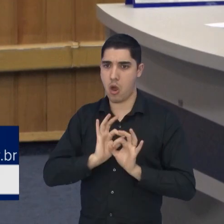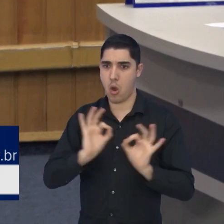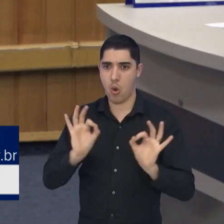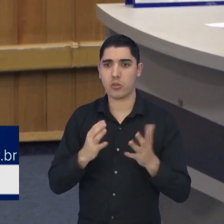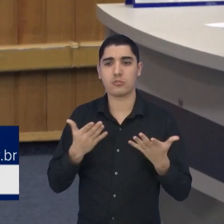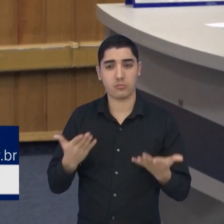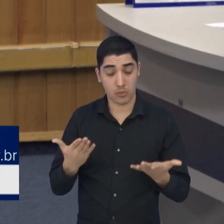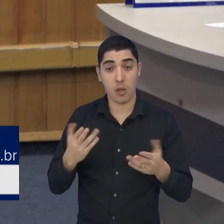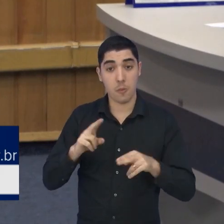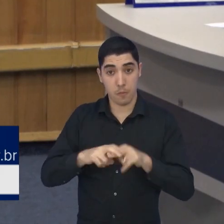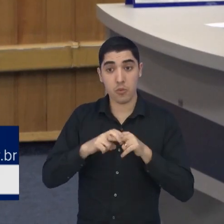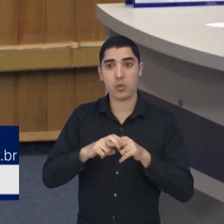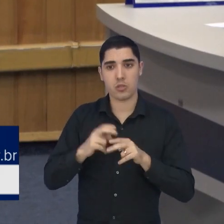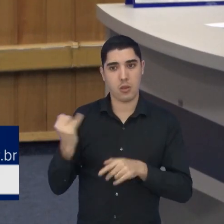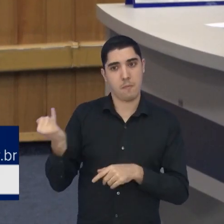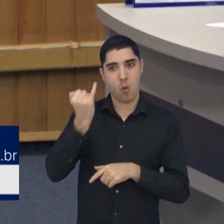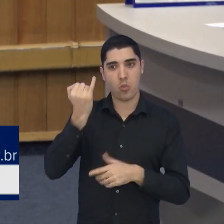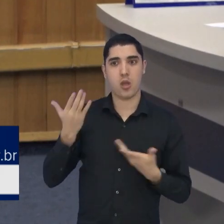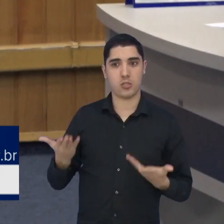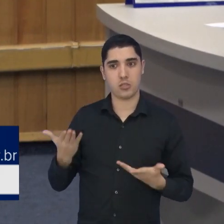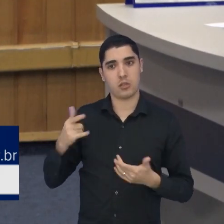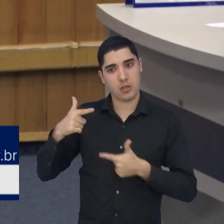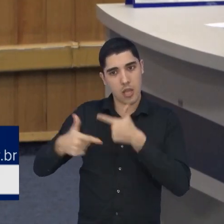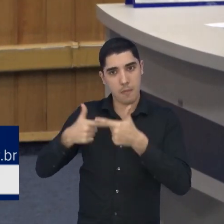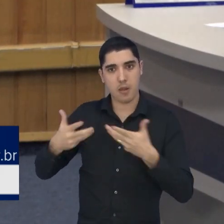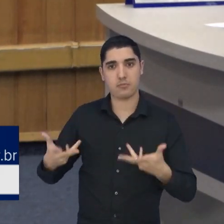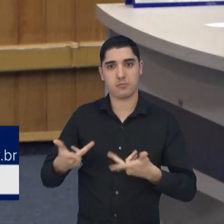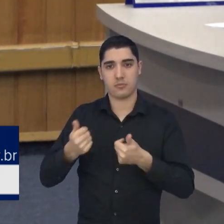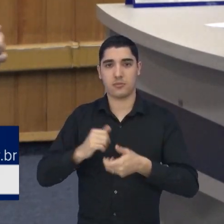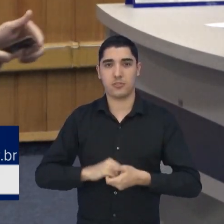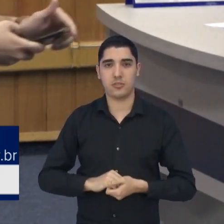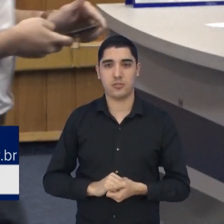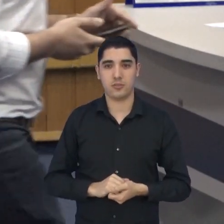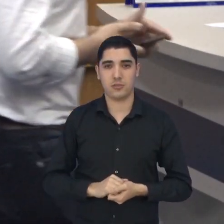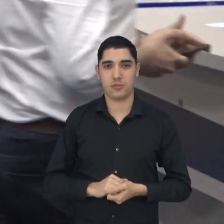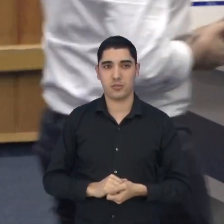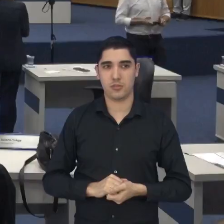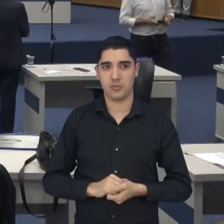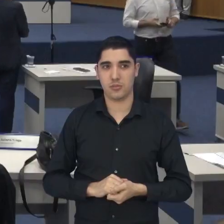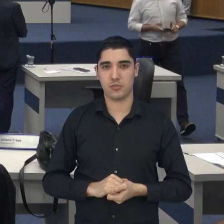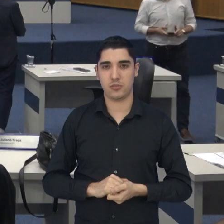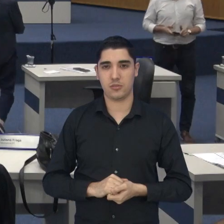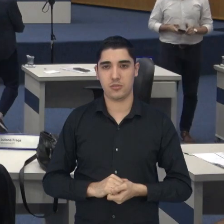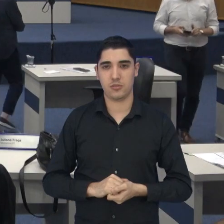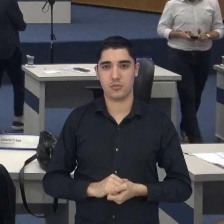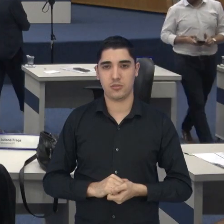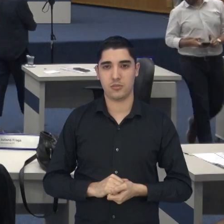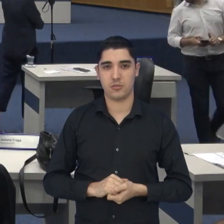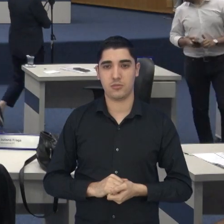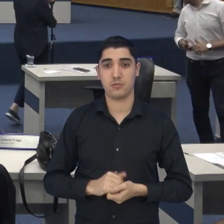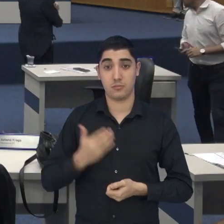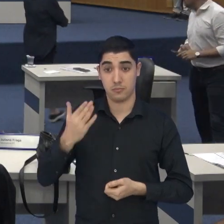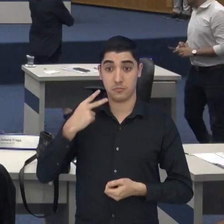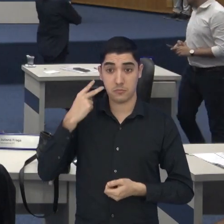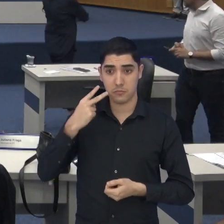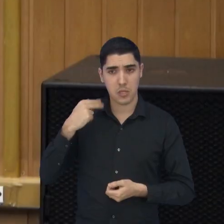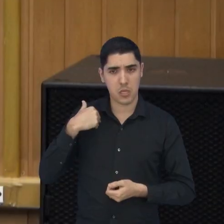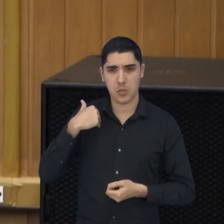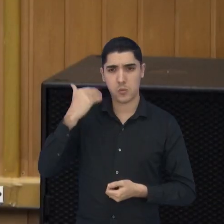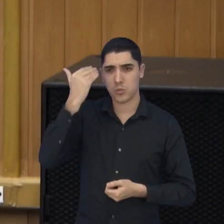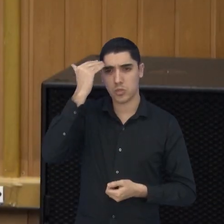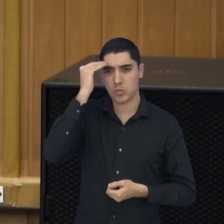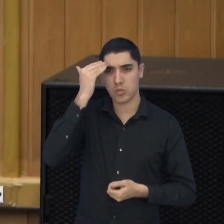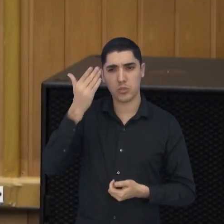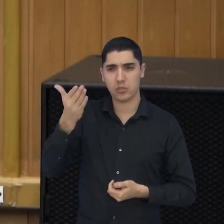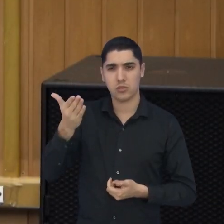é custosa para a casa, então precisa ter um trabalho de excelência. Vereador, não entendi. Não